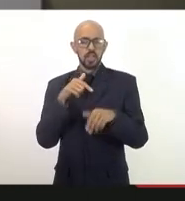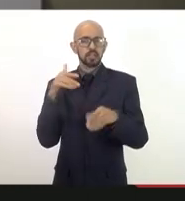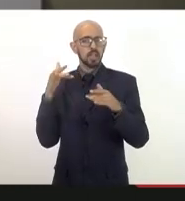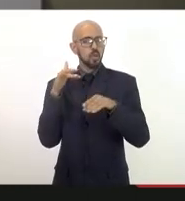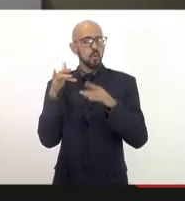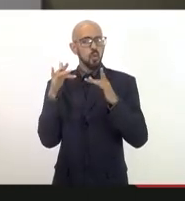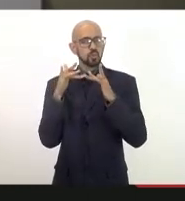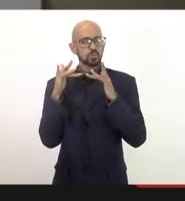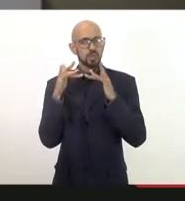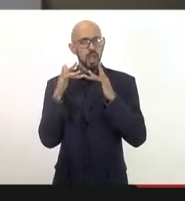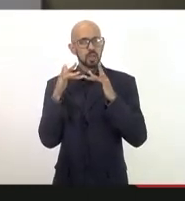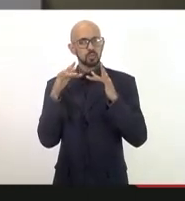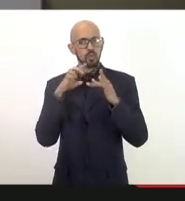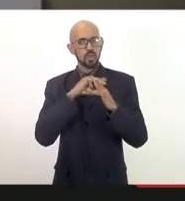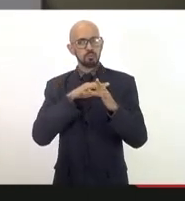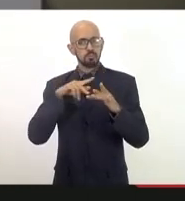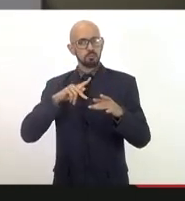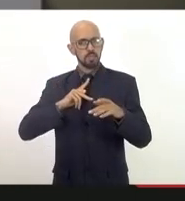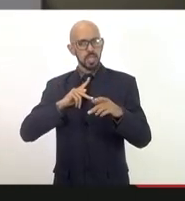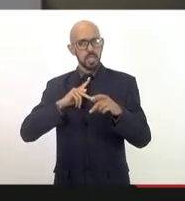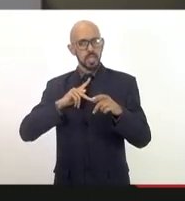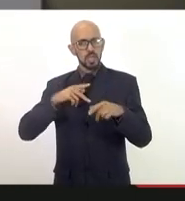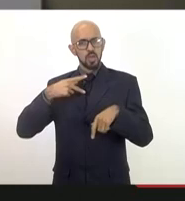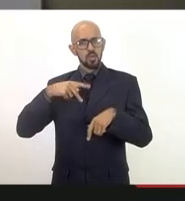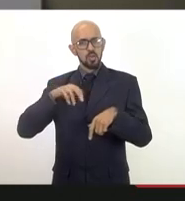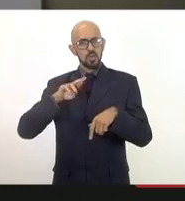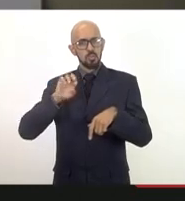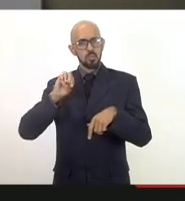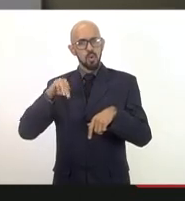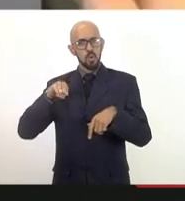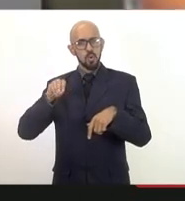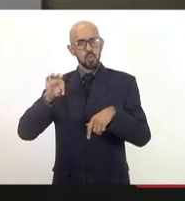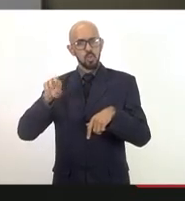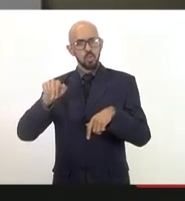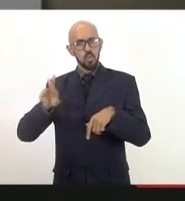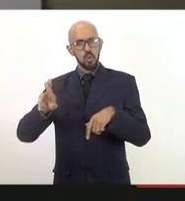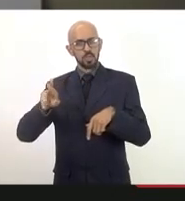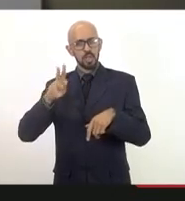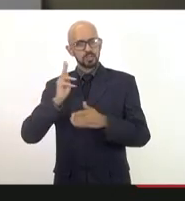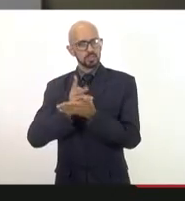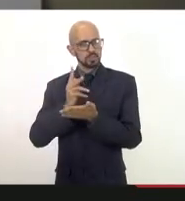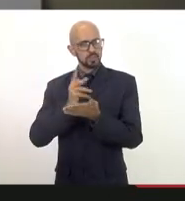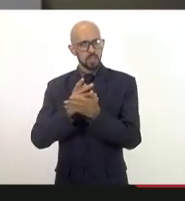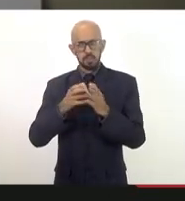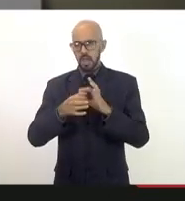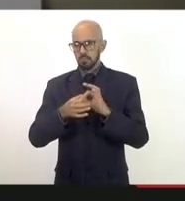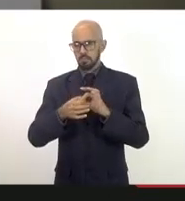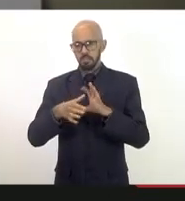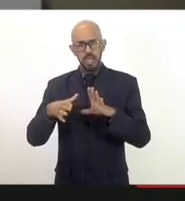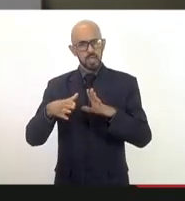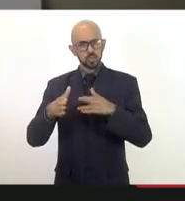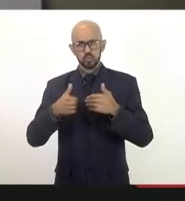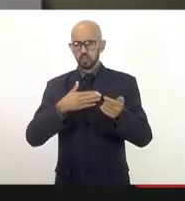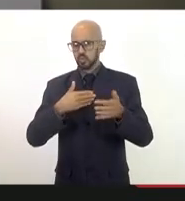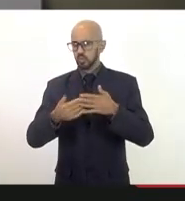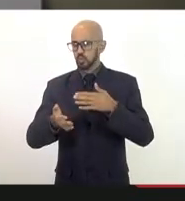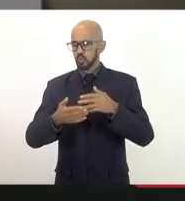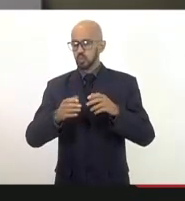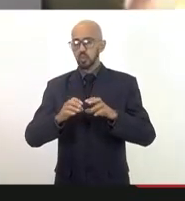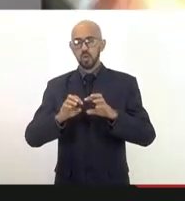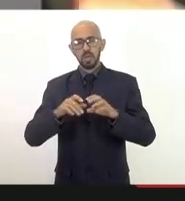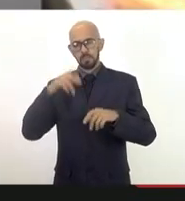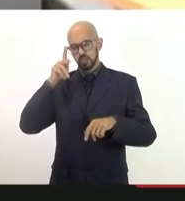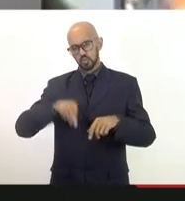Ministério Público. O promotor está sempre disposto a atender. Todo mundo sabe onde fica a sede do Ministério Público no